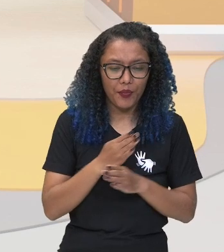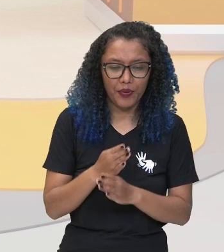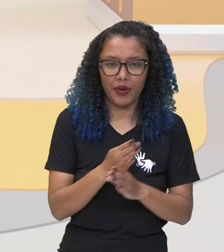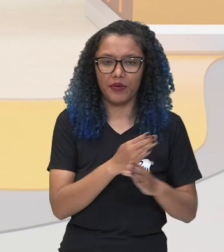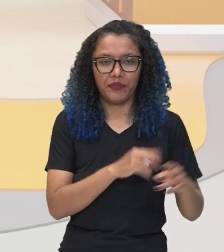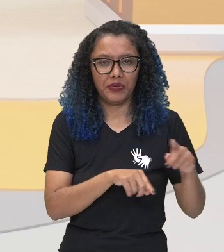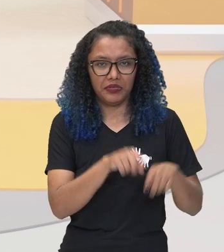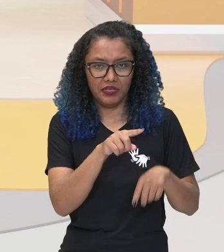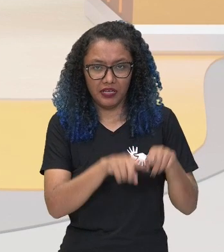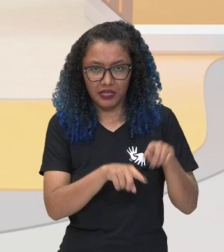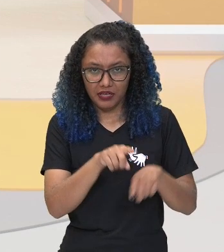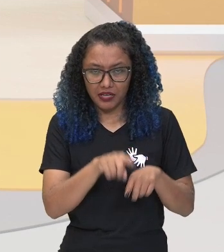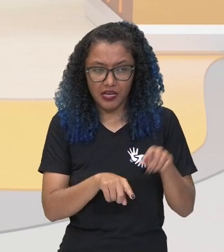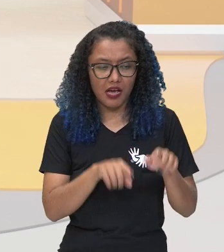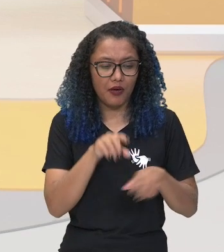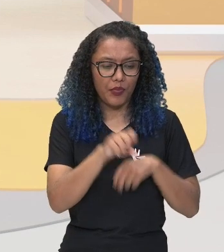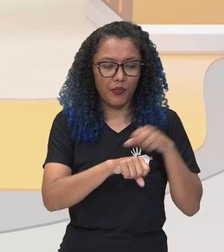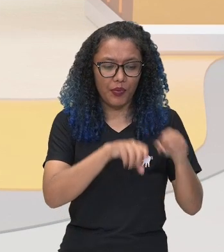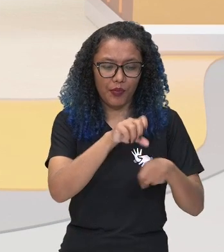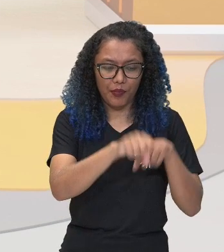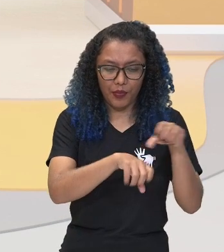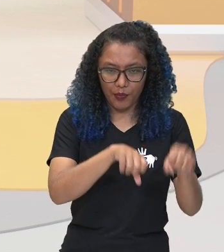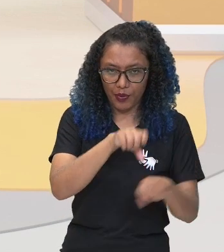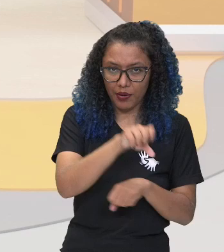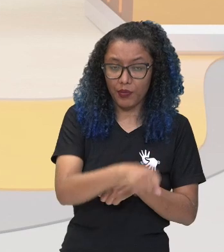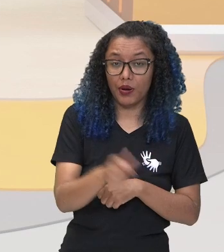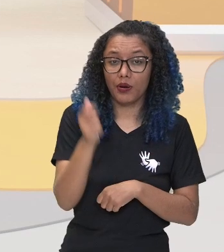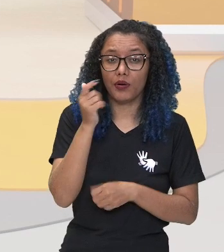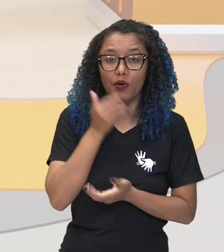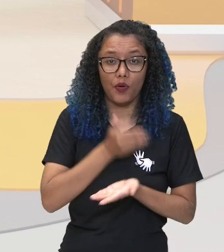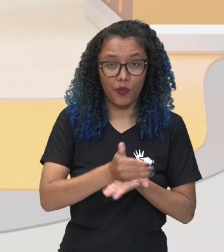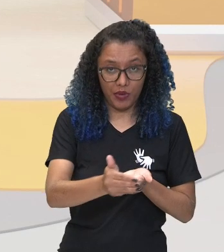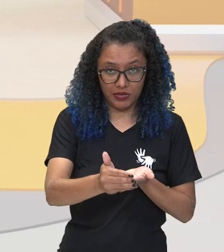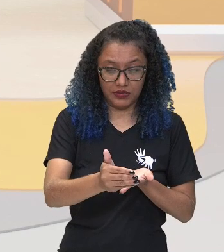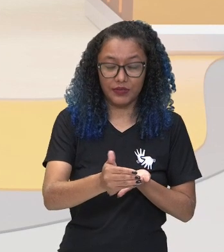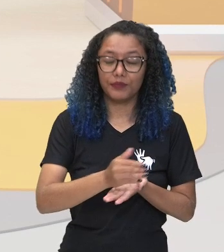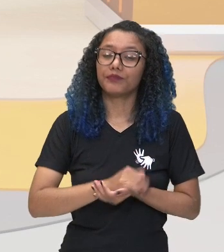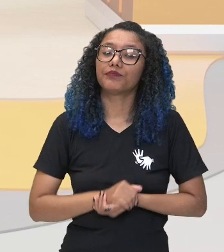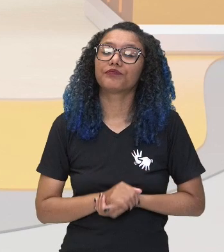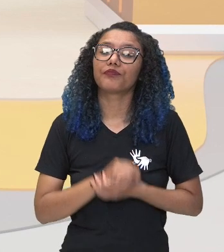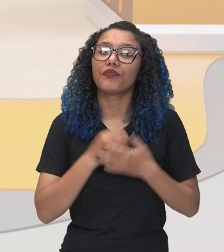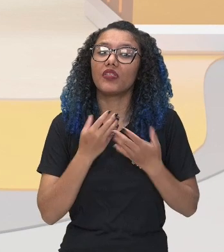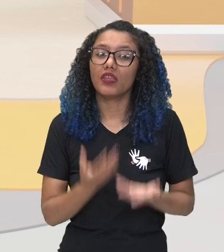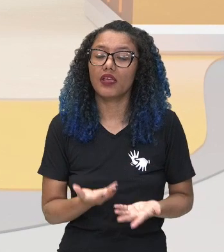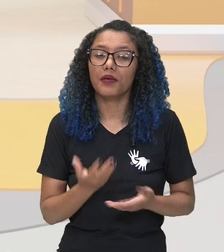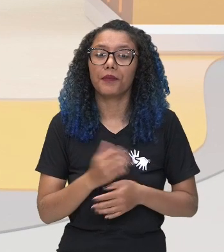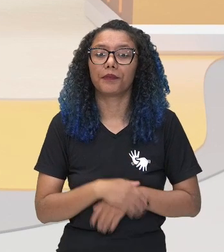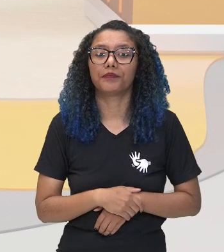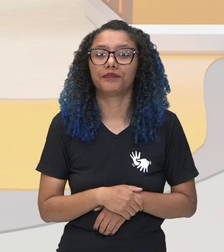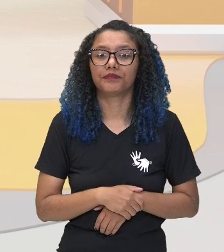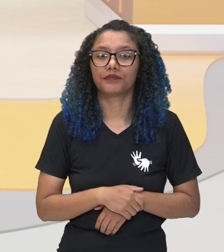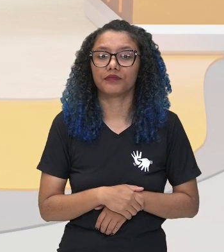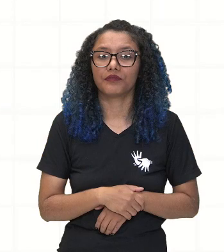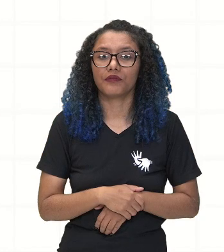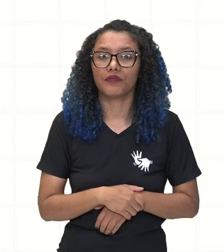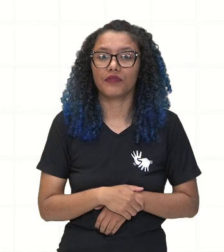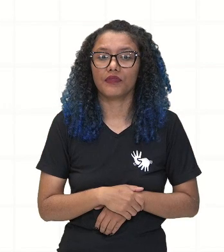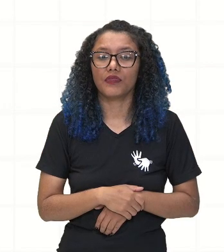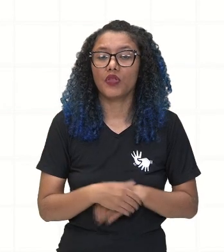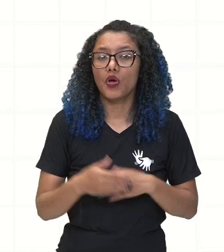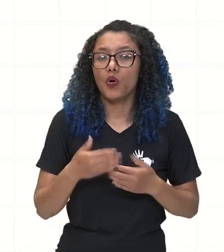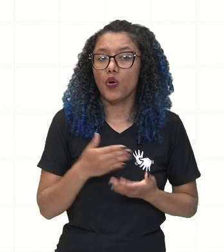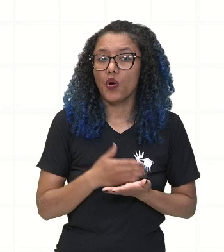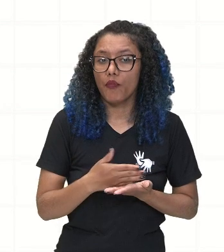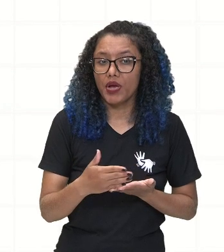também de conquista daquele novo território. E nesse contexto nós vamos iniciar aí a colonização espanhola